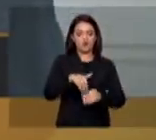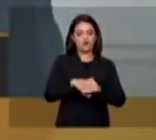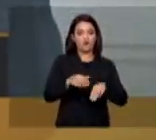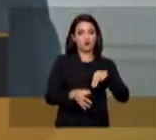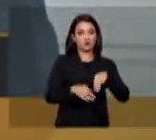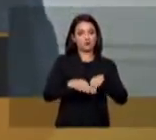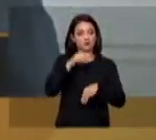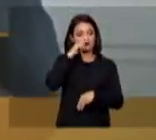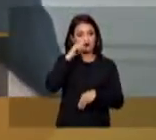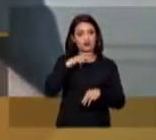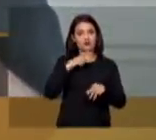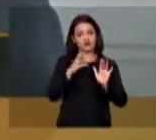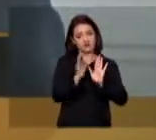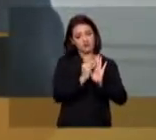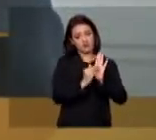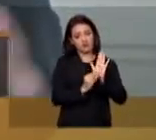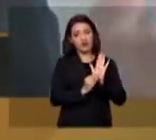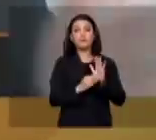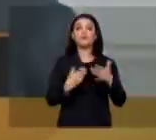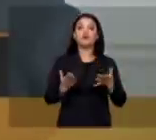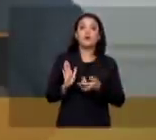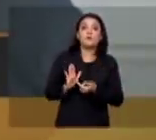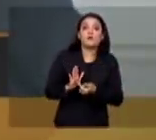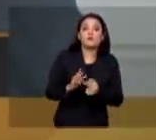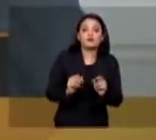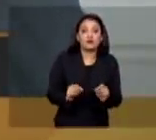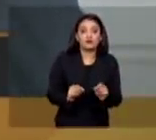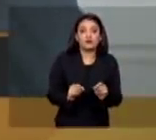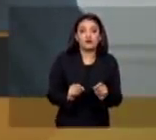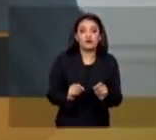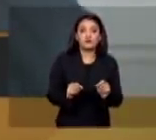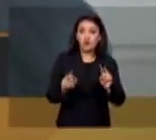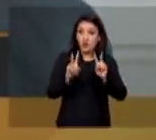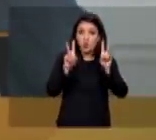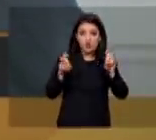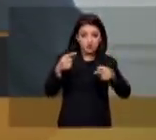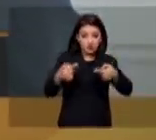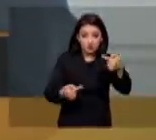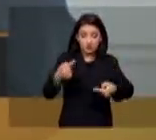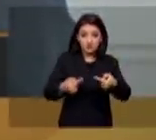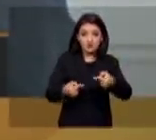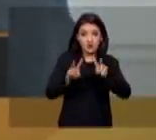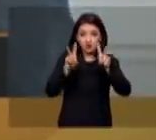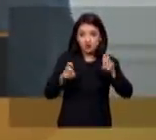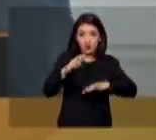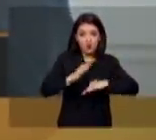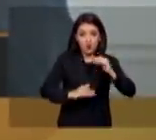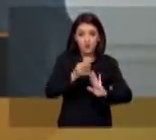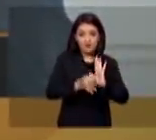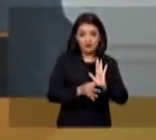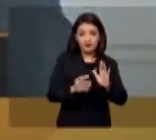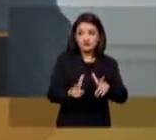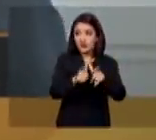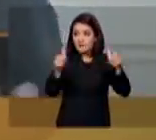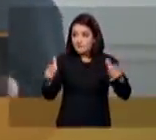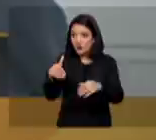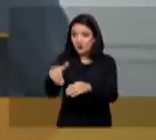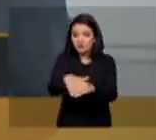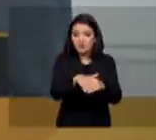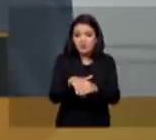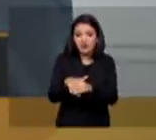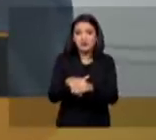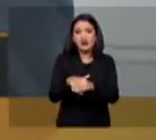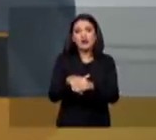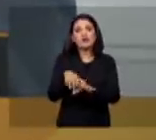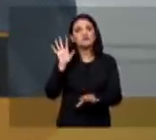Fachin, para demonstrar exatamente isso. A questão foi de competência. E a maioria do Supremo Tribunal Federal, por 8-13, entendeu que o